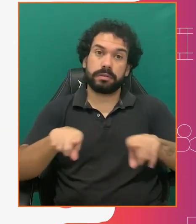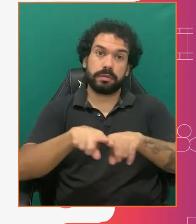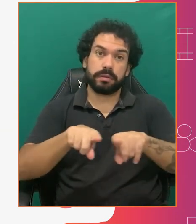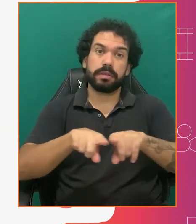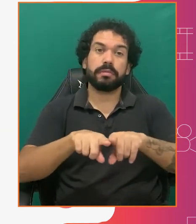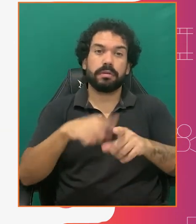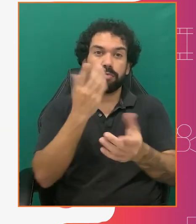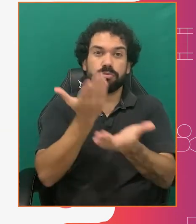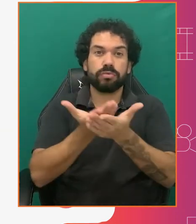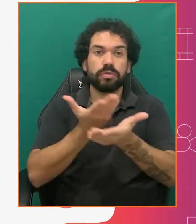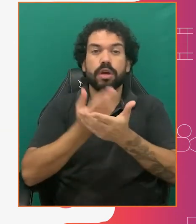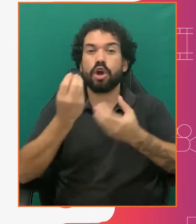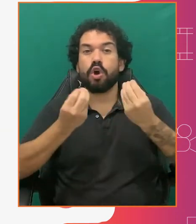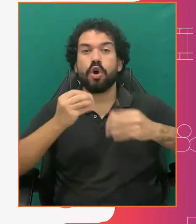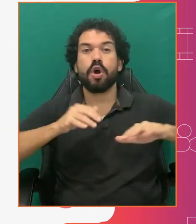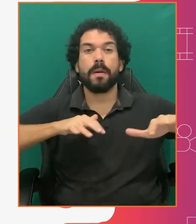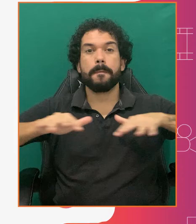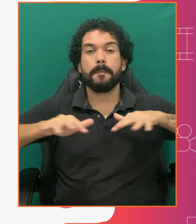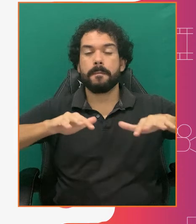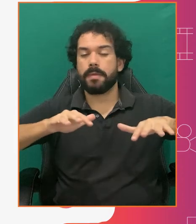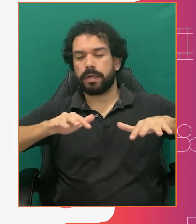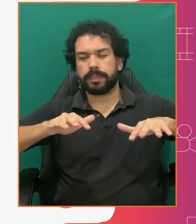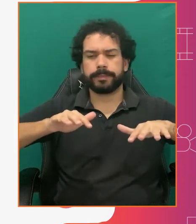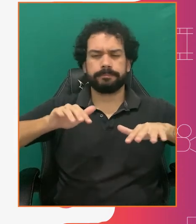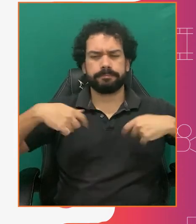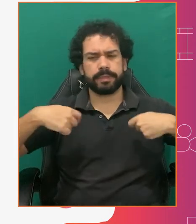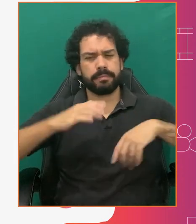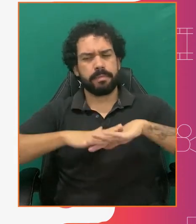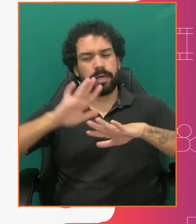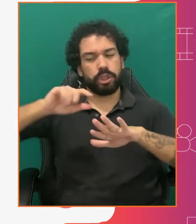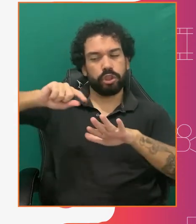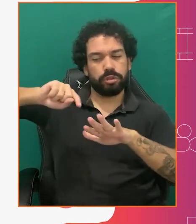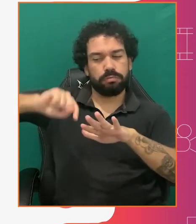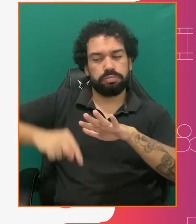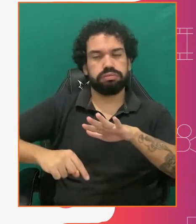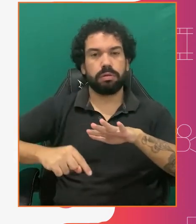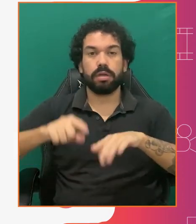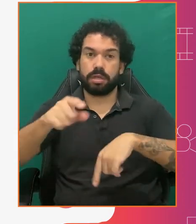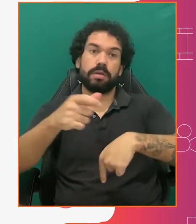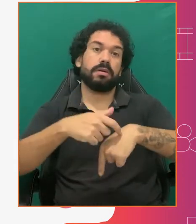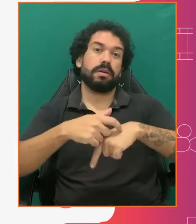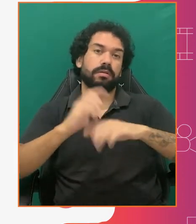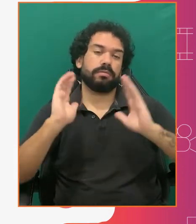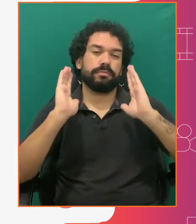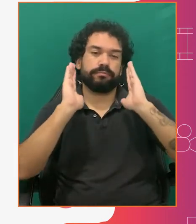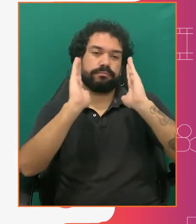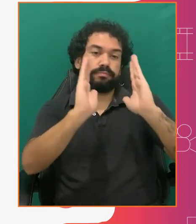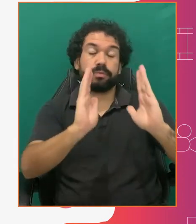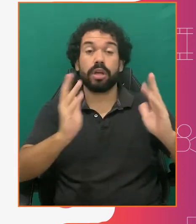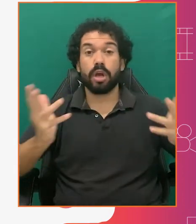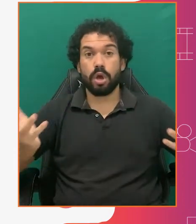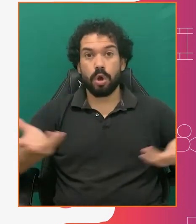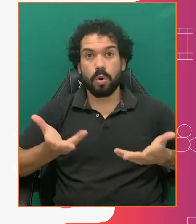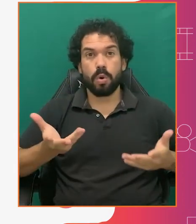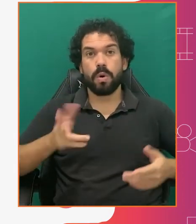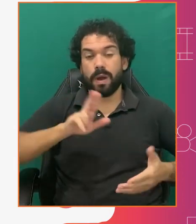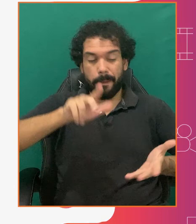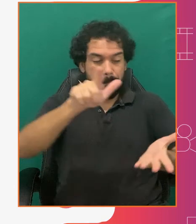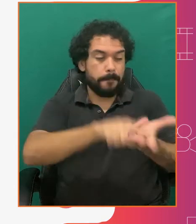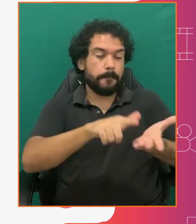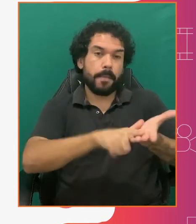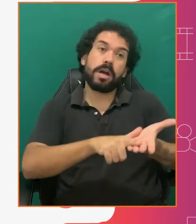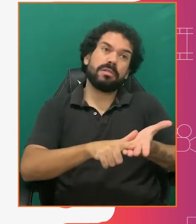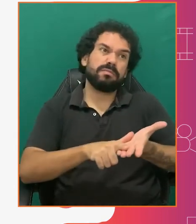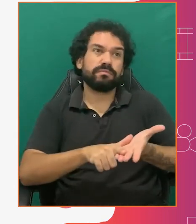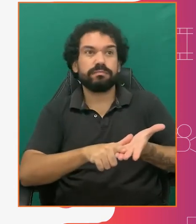fazer um estudo de movimento mais aprofundado para uma cena em específico. Hoje em dia, o uso do